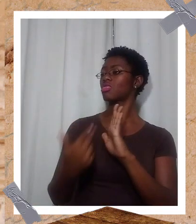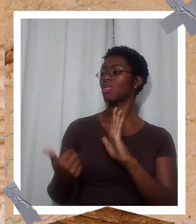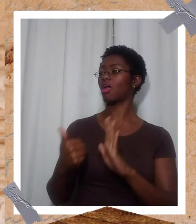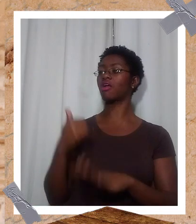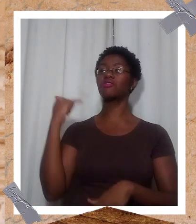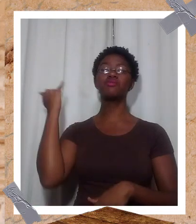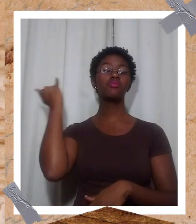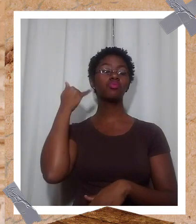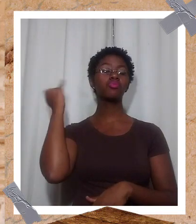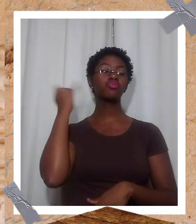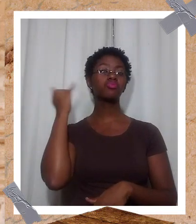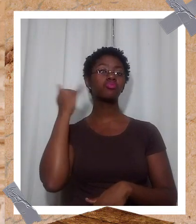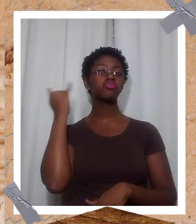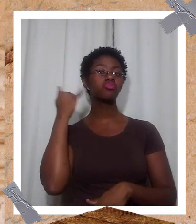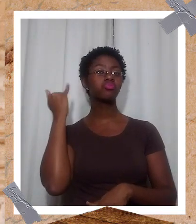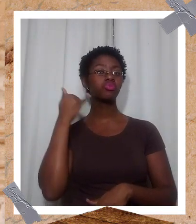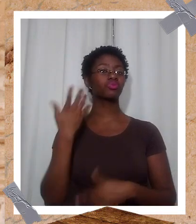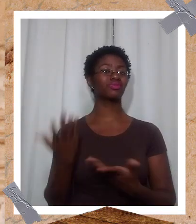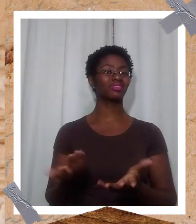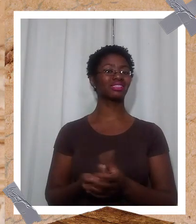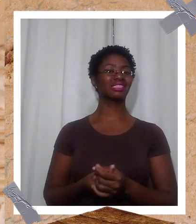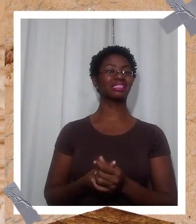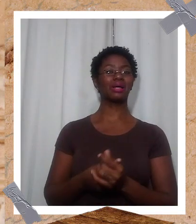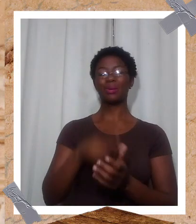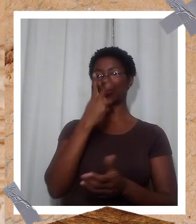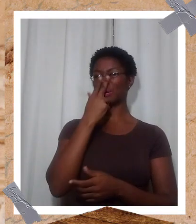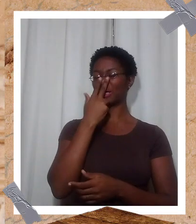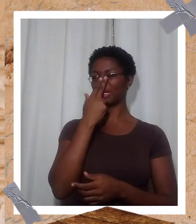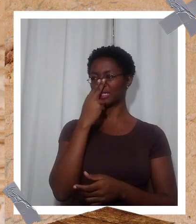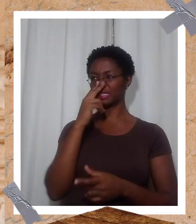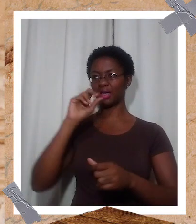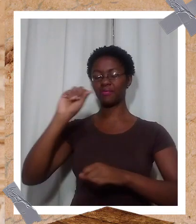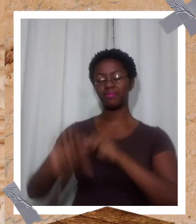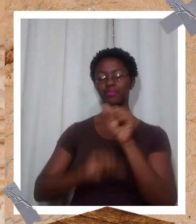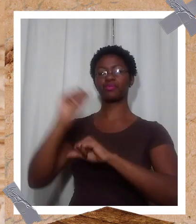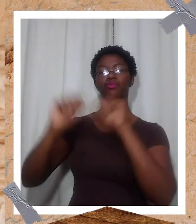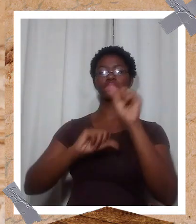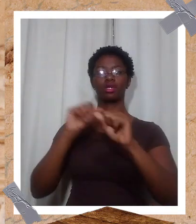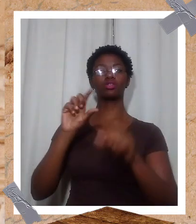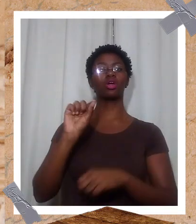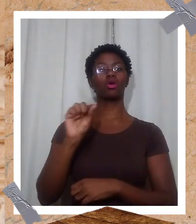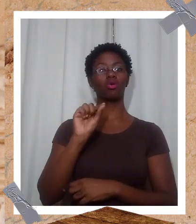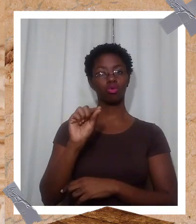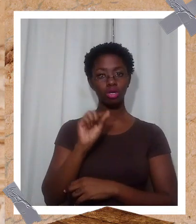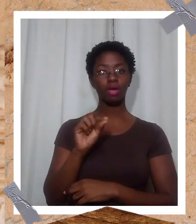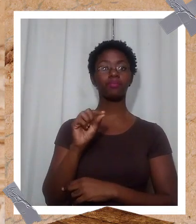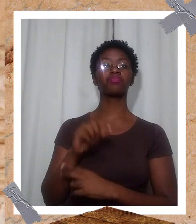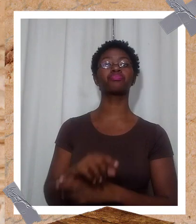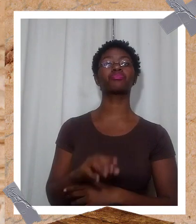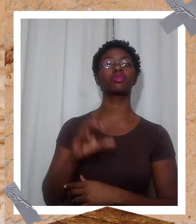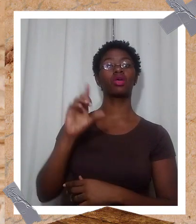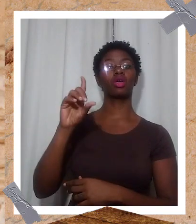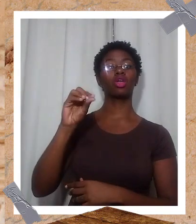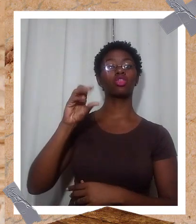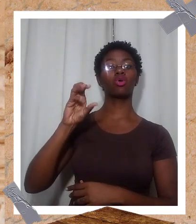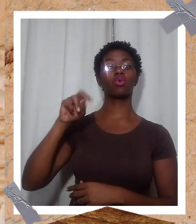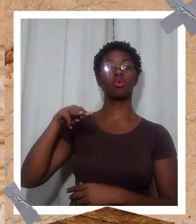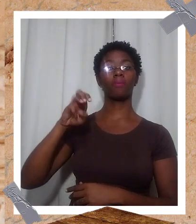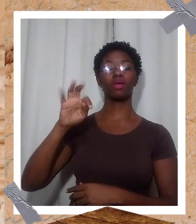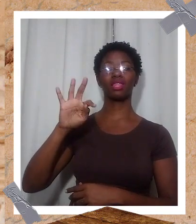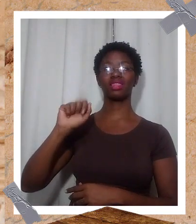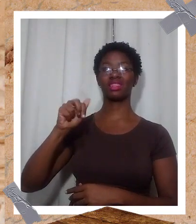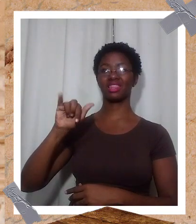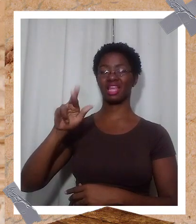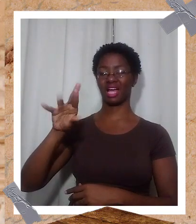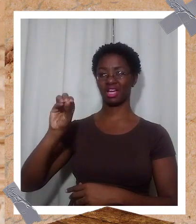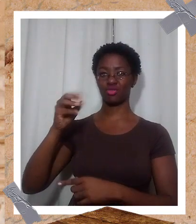à sua autobiografia, que é considerada um ponto de virada, foi o documentário Lixo Extraordinário, que trouxe visibilidade às